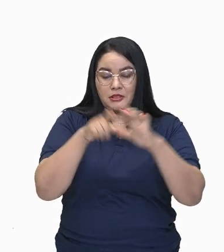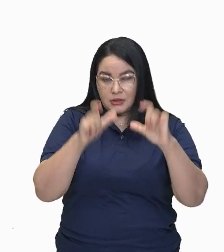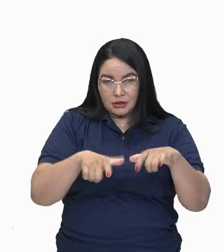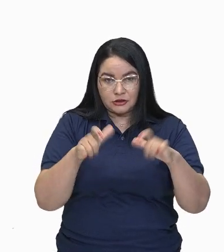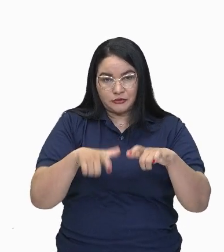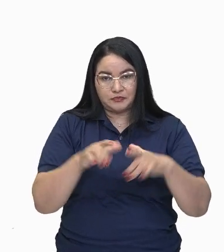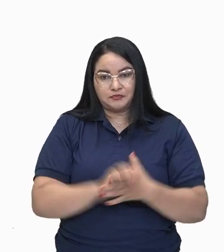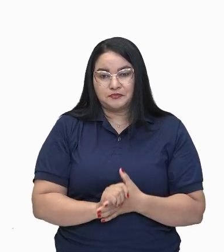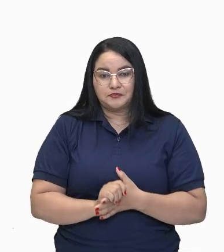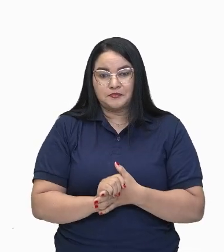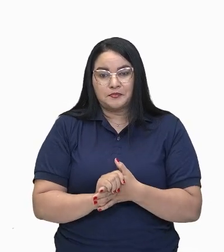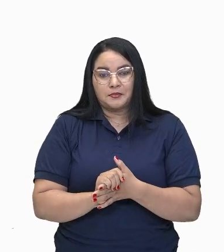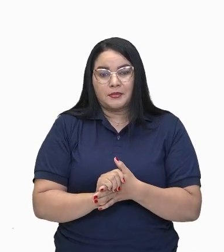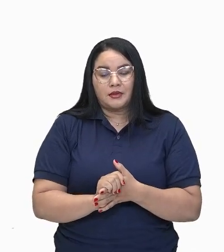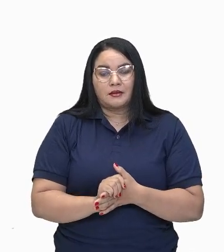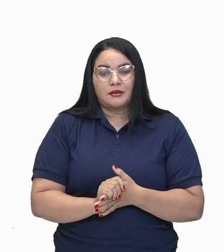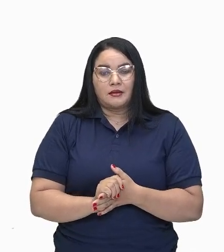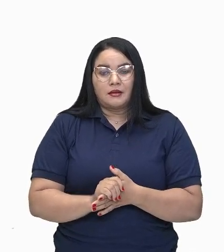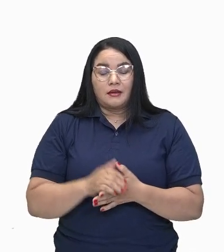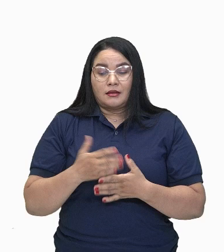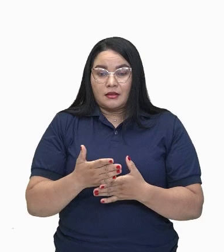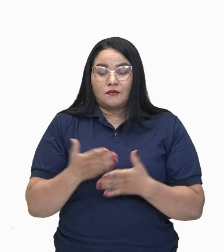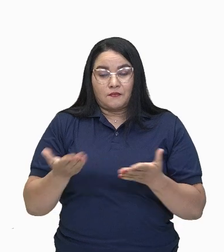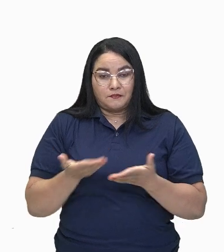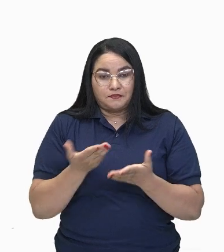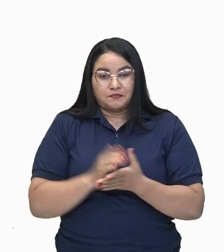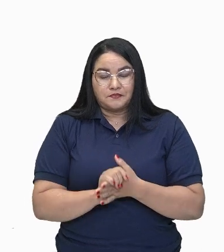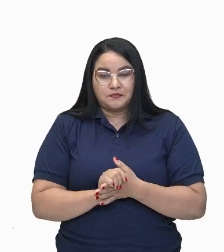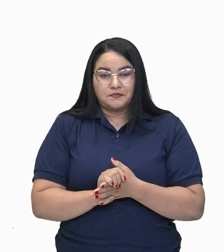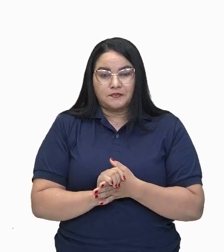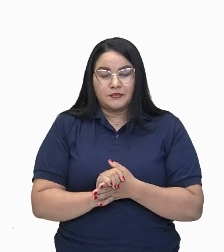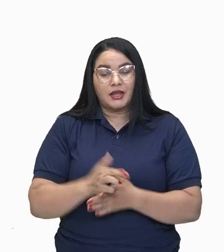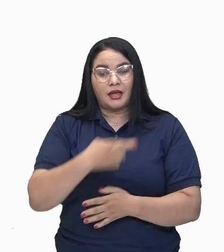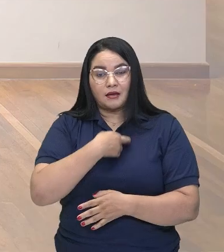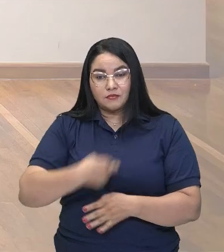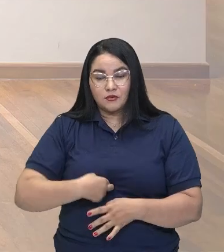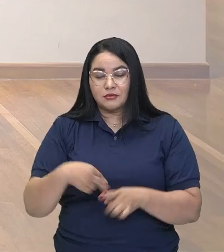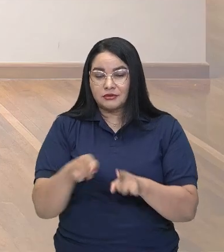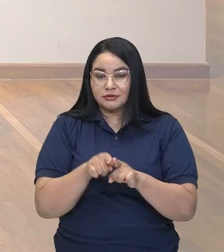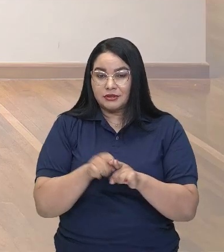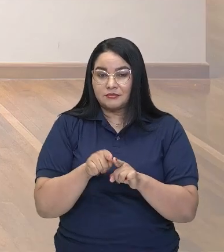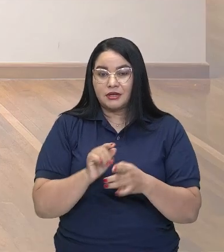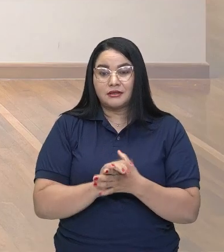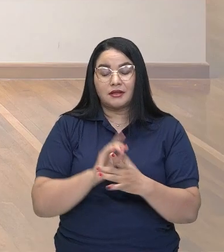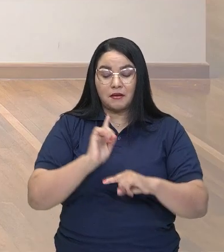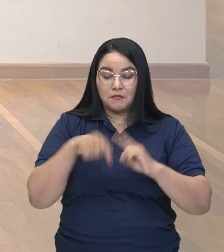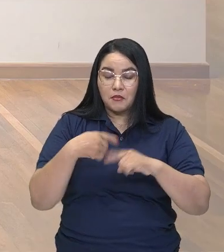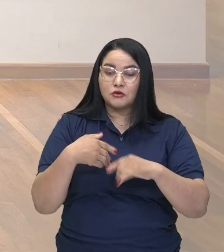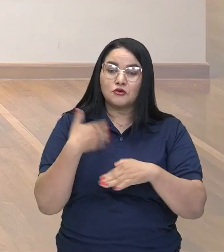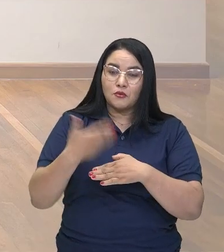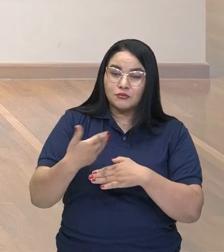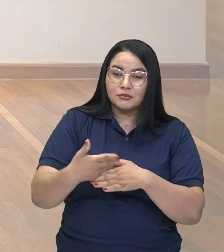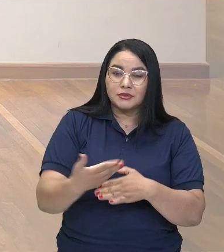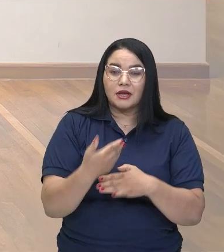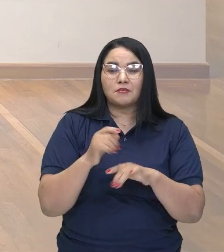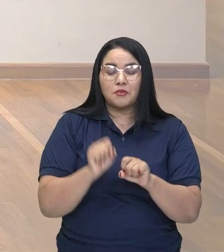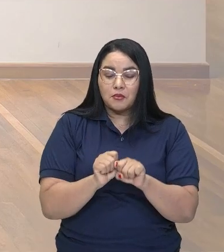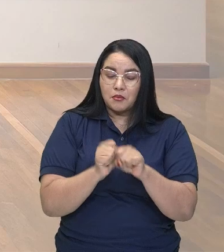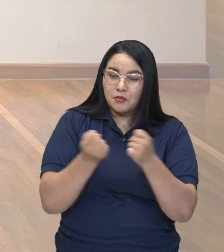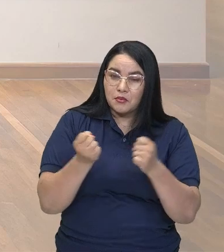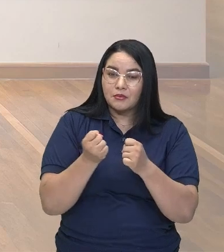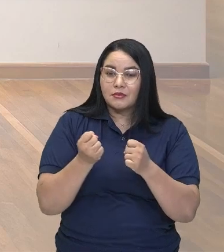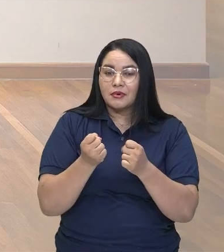Mas, como tudo tem um fim, a República das Oligarquias também, ela começou a ruir, né? E nós vamos ver então como é que